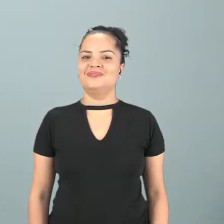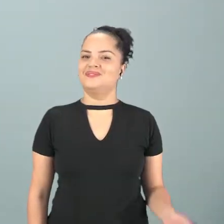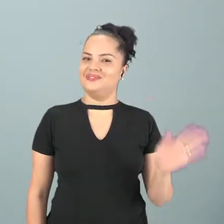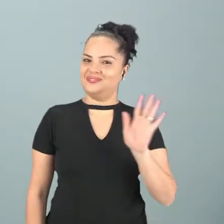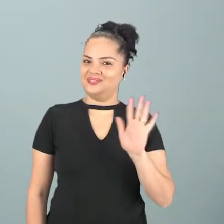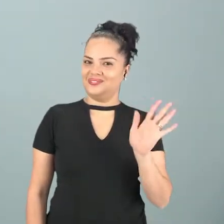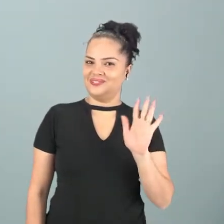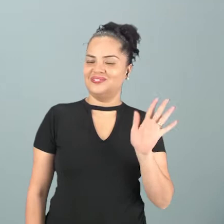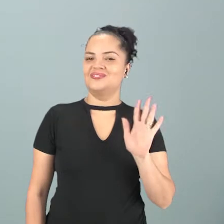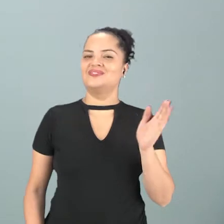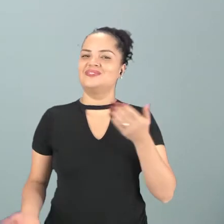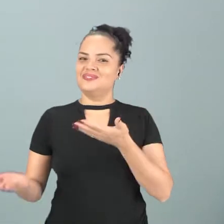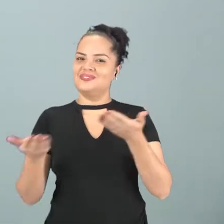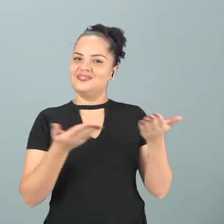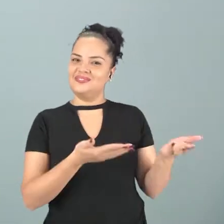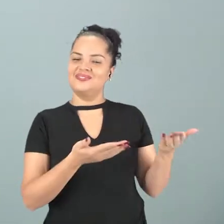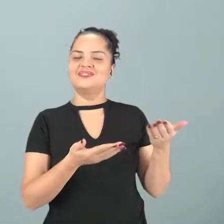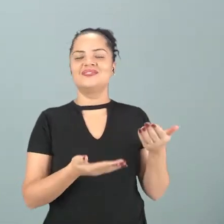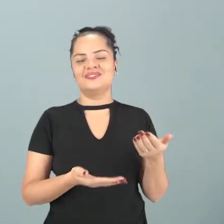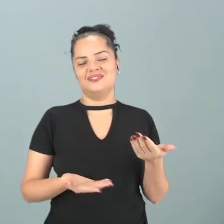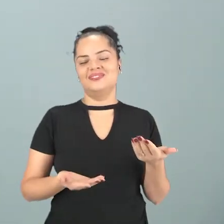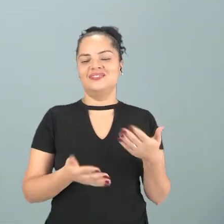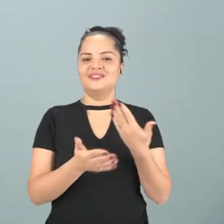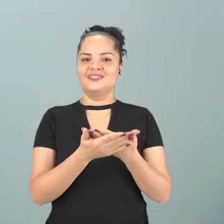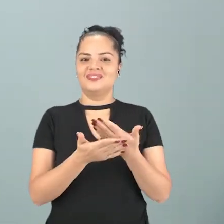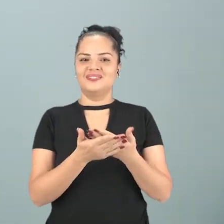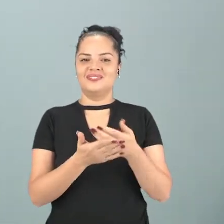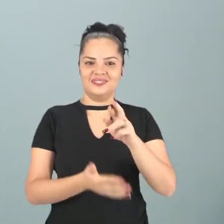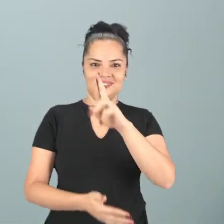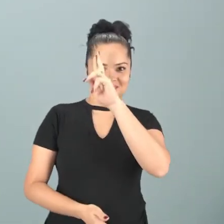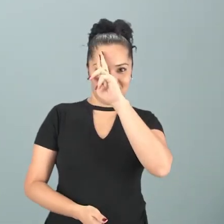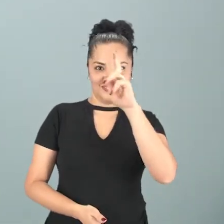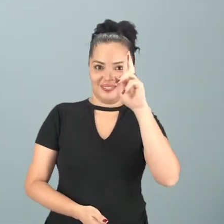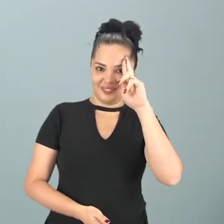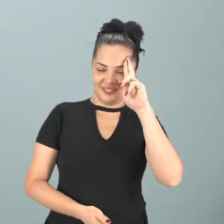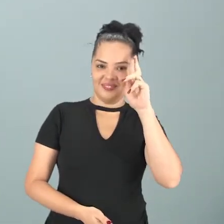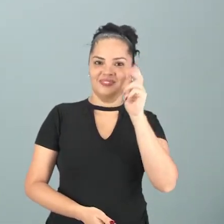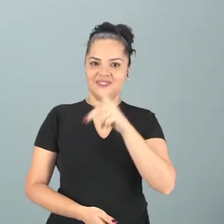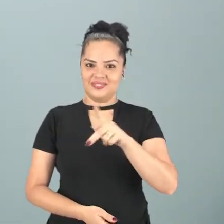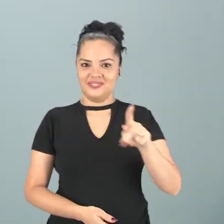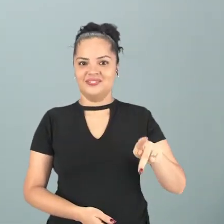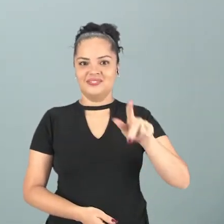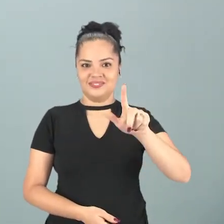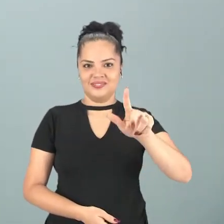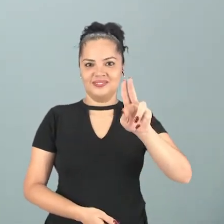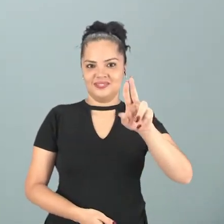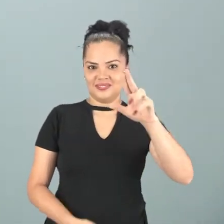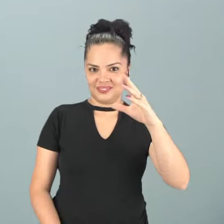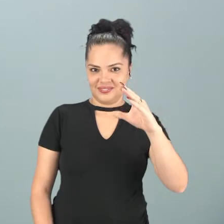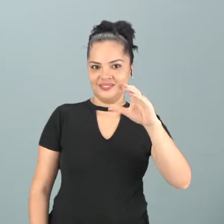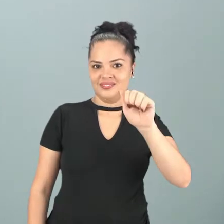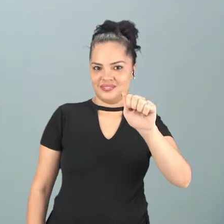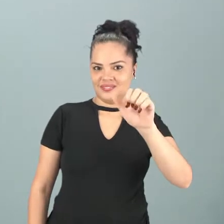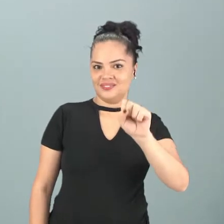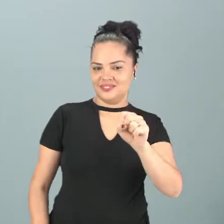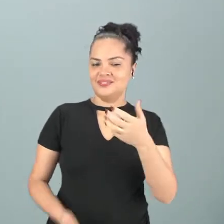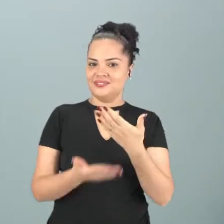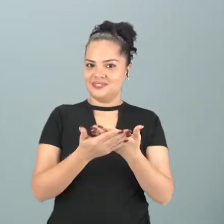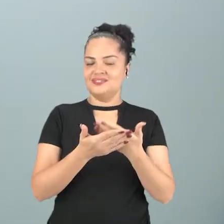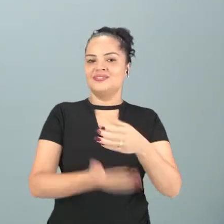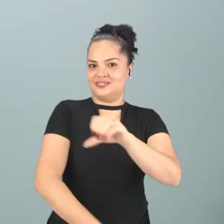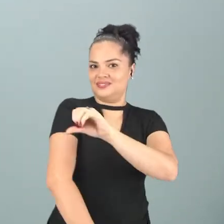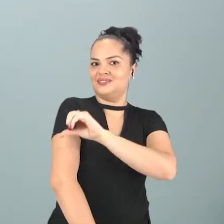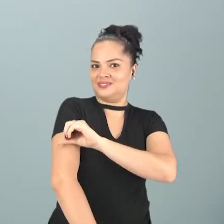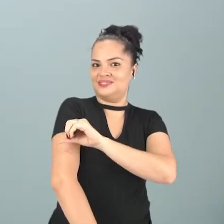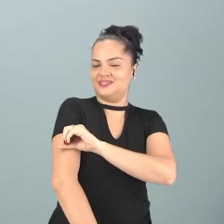Oi, galerinha, sejam muito bem-vindos a mais uma aula de História. Eu sou o professor Lucas Gadelha e essa é a nossa aula para o nono ano do ensino